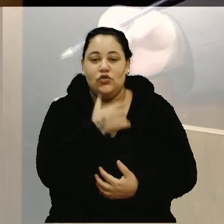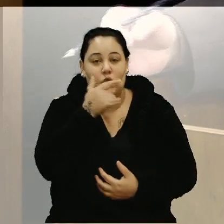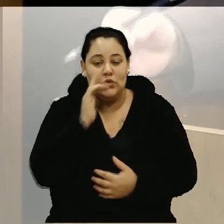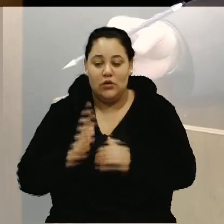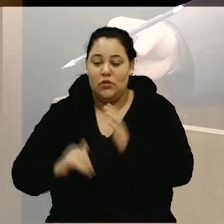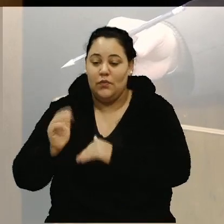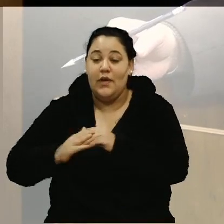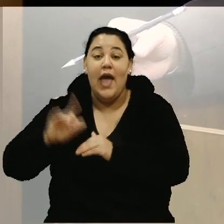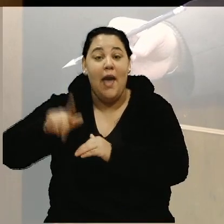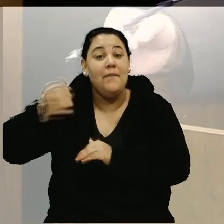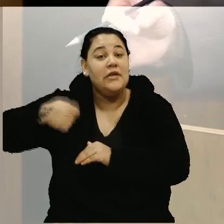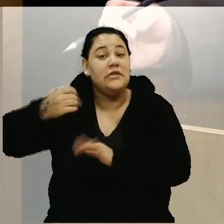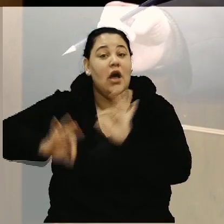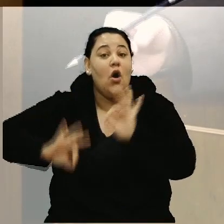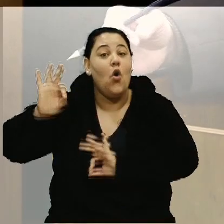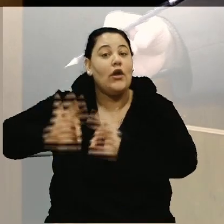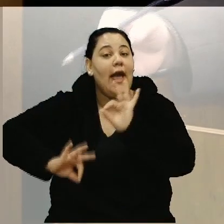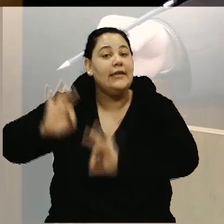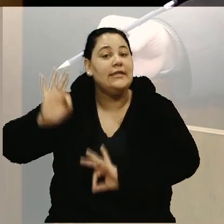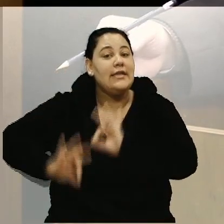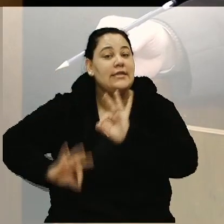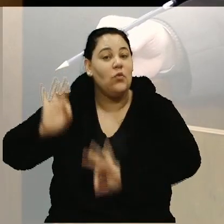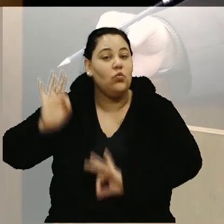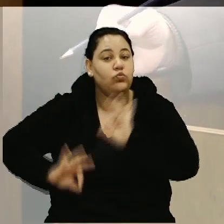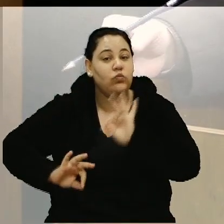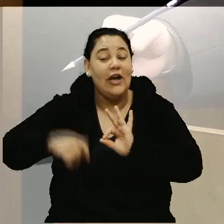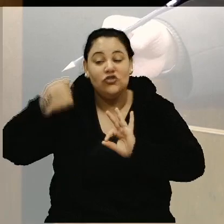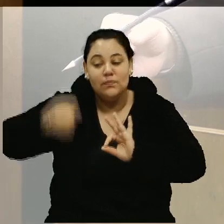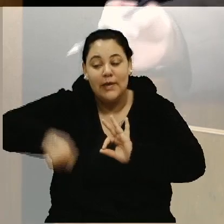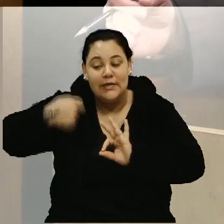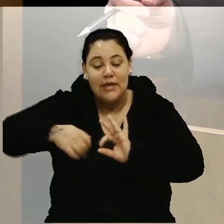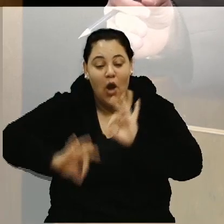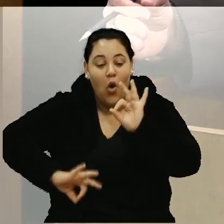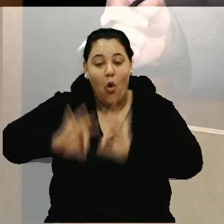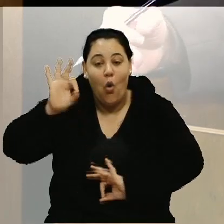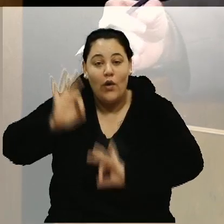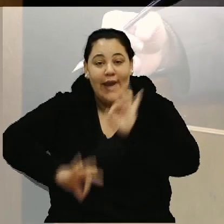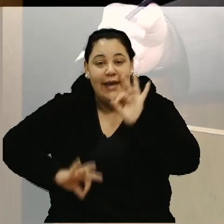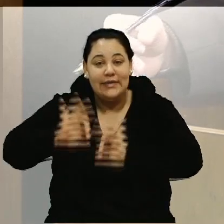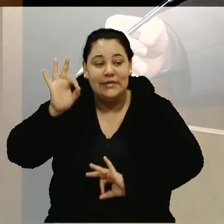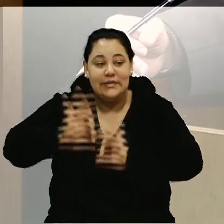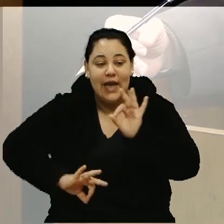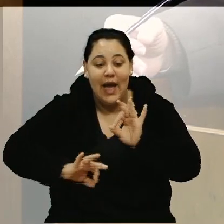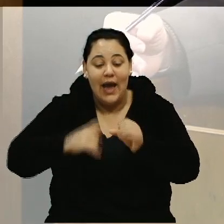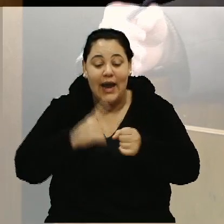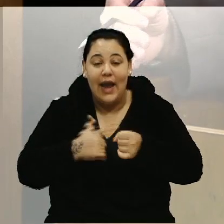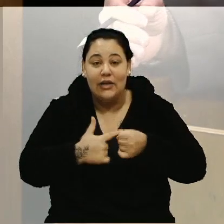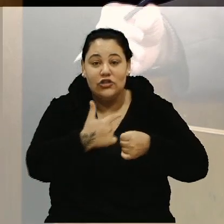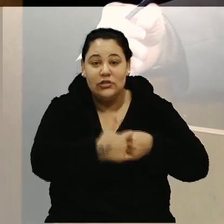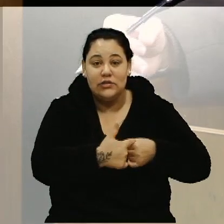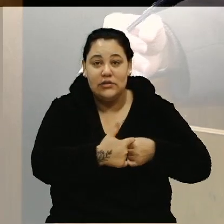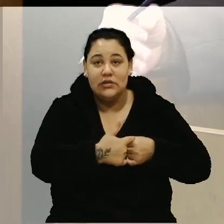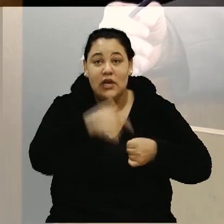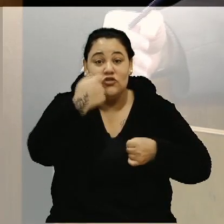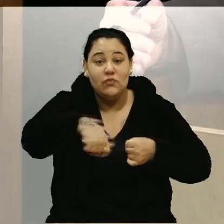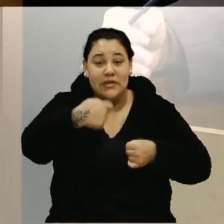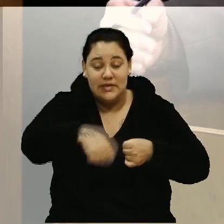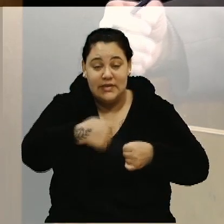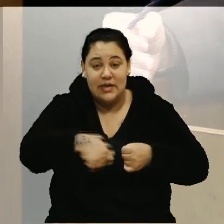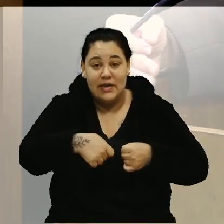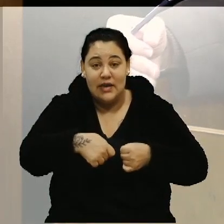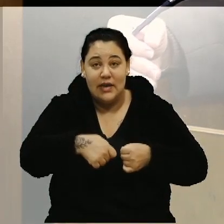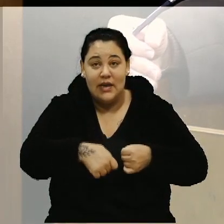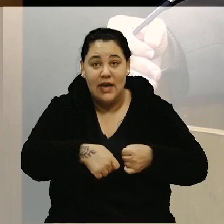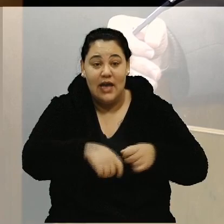com organização. Nós precisamos organizar as cidades. A cidade precisa reorganizar. As pessoas não